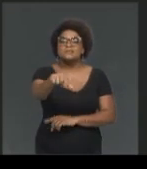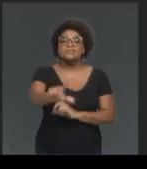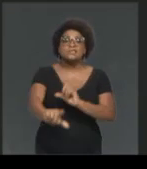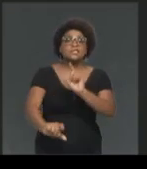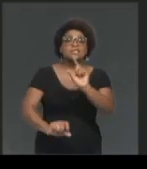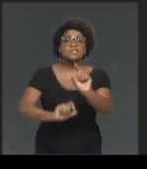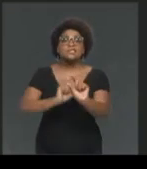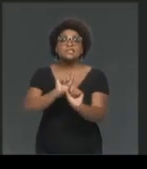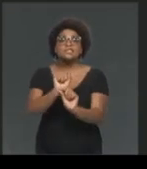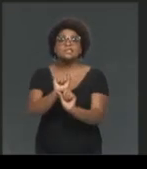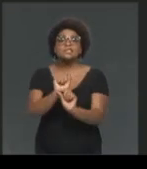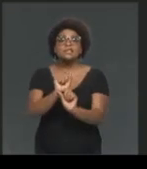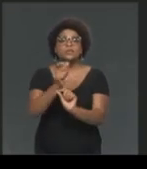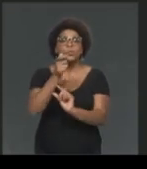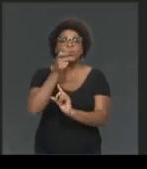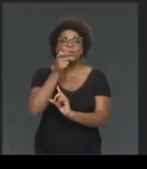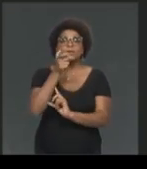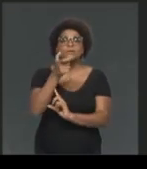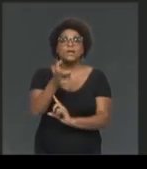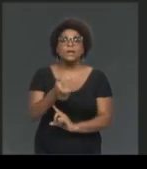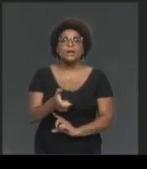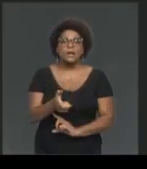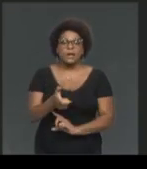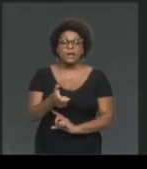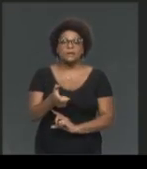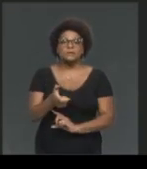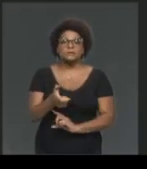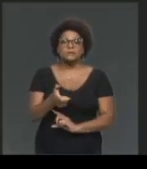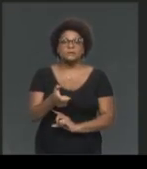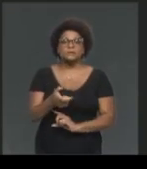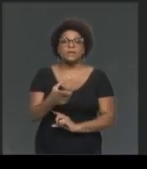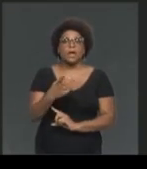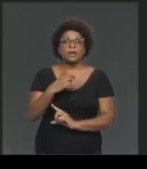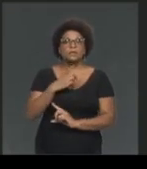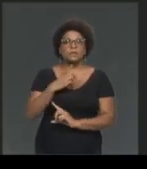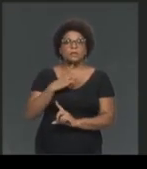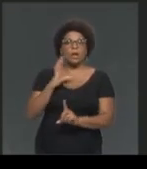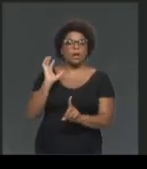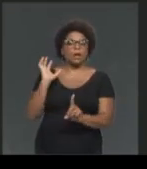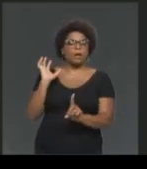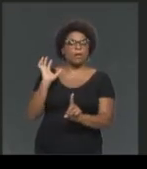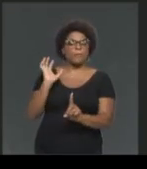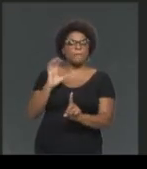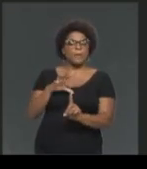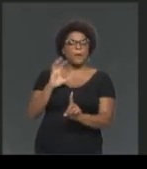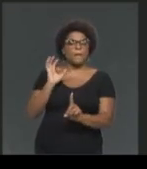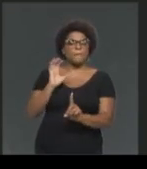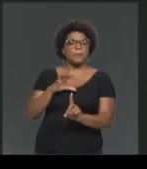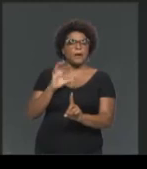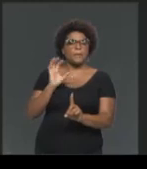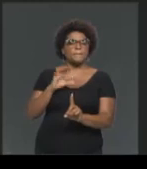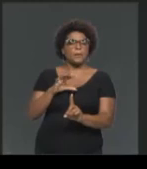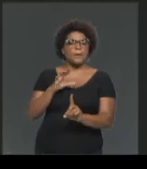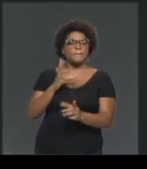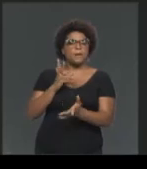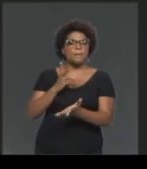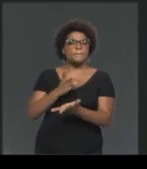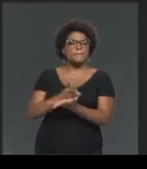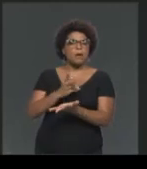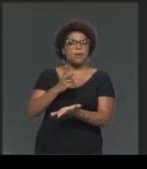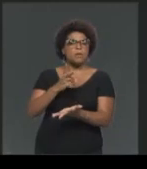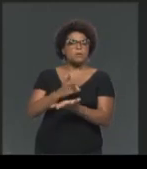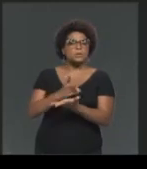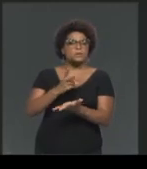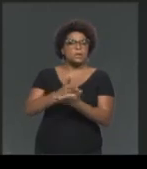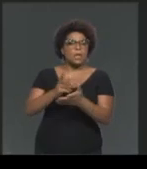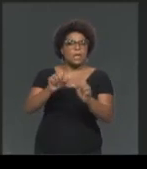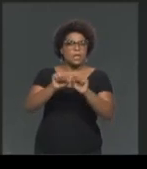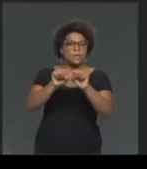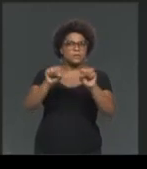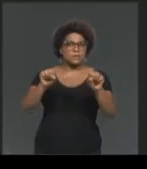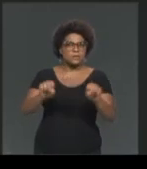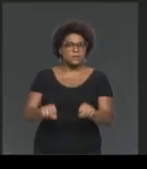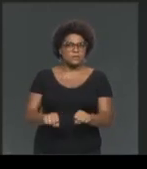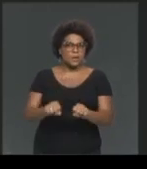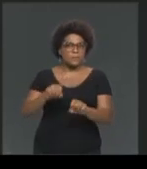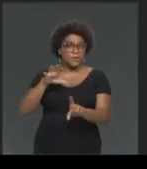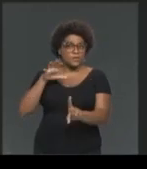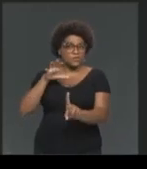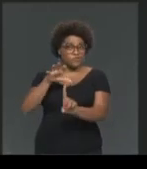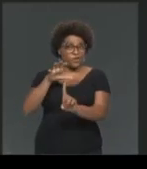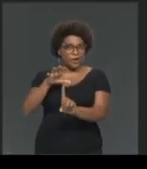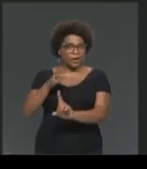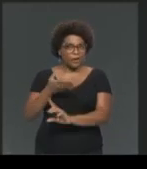interesses participam na manutenção do sistema vigente, né? E mesmo aqueles